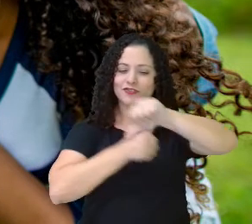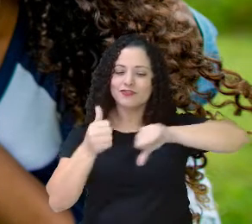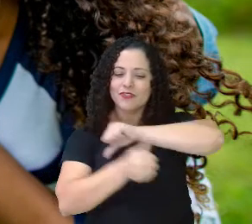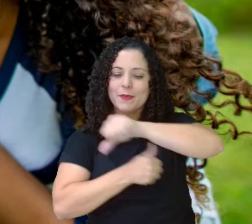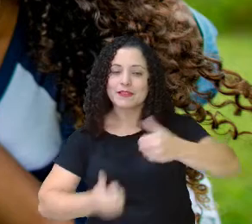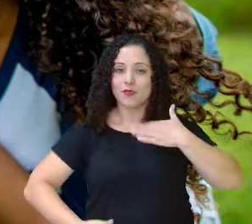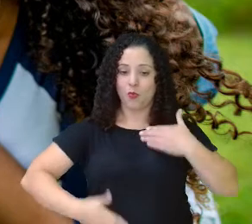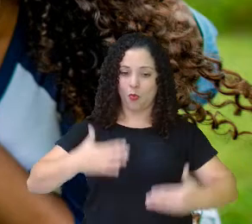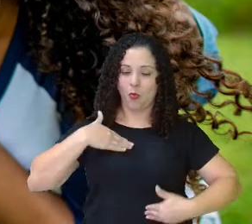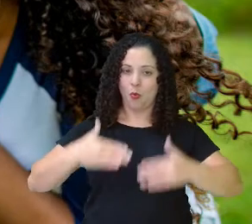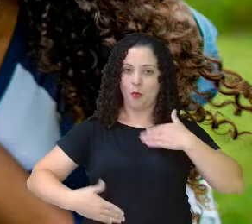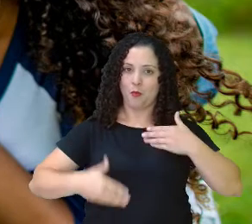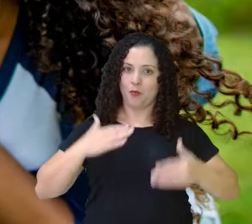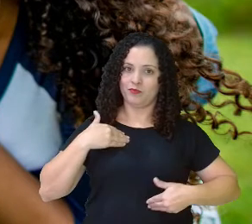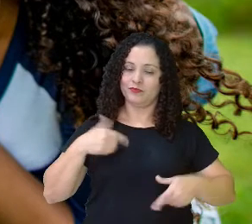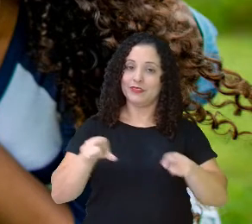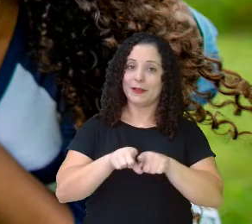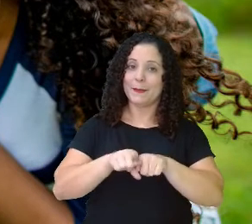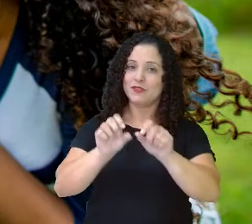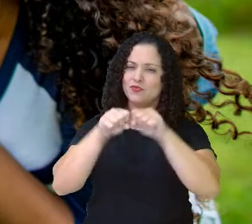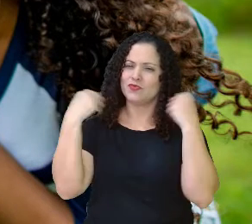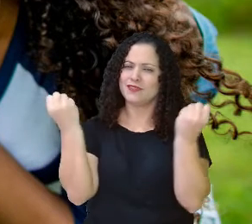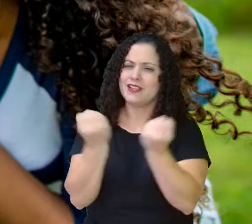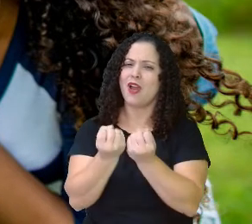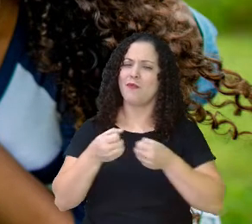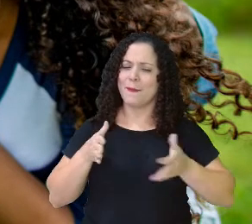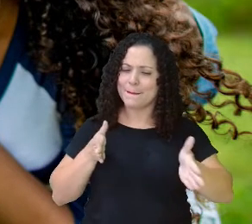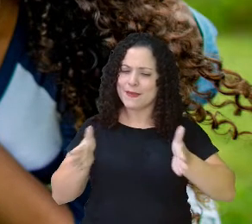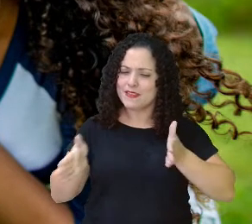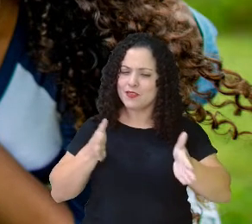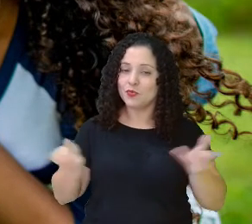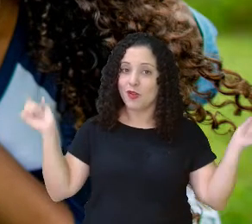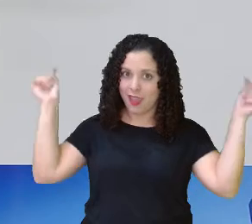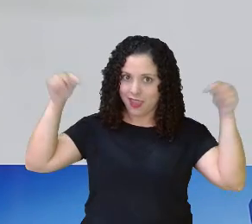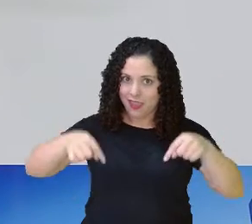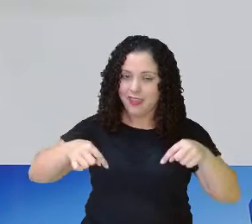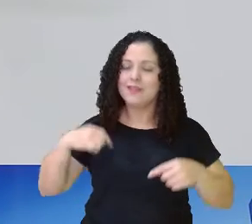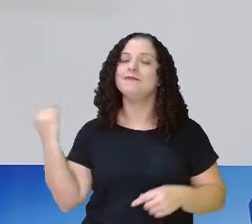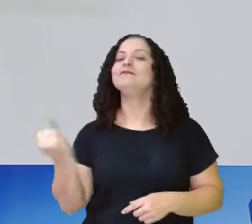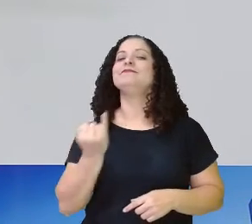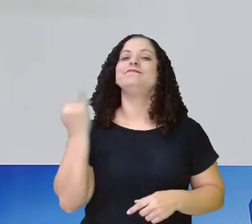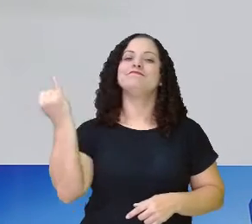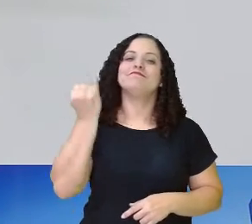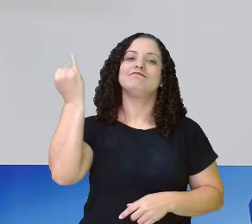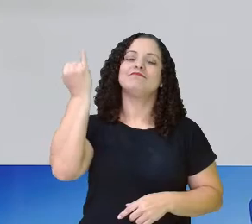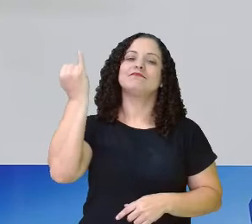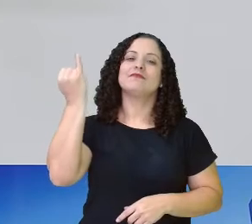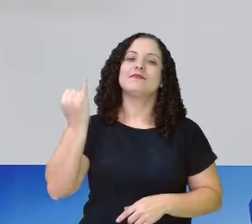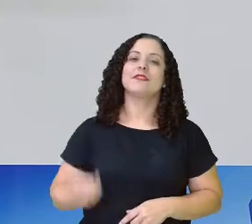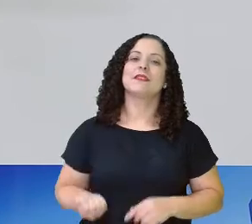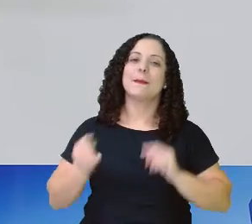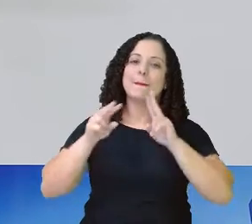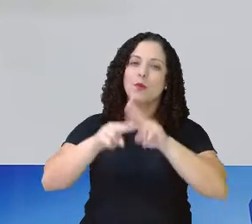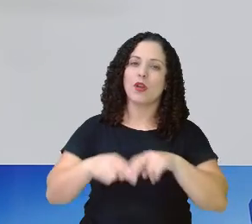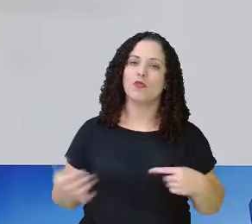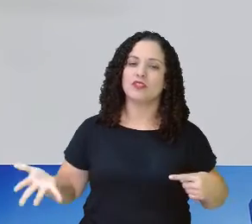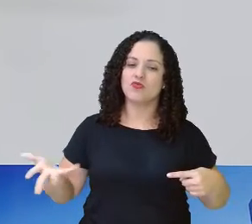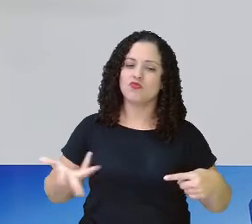e física. Então, essa fase ela é fundamental porque, além das